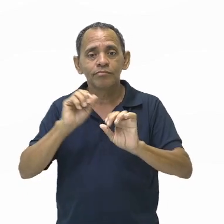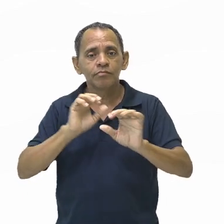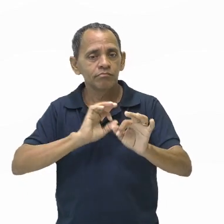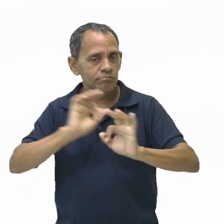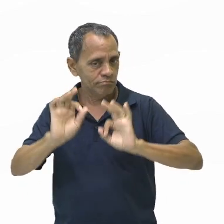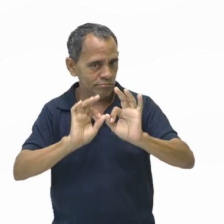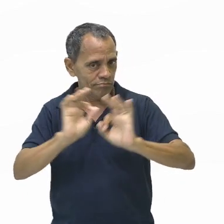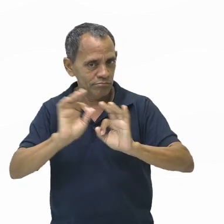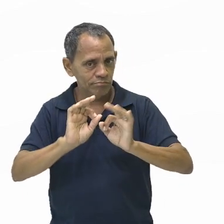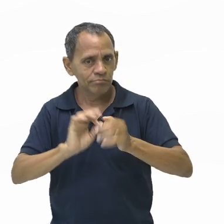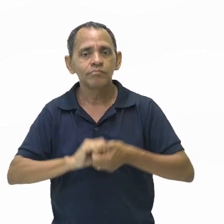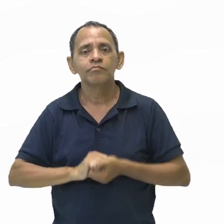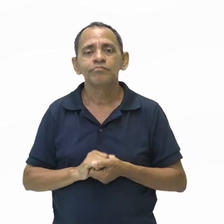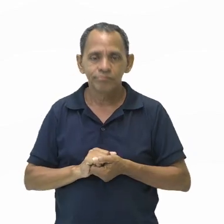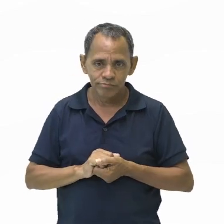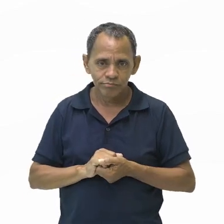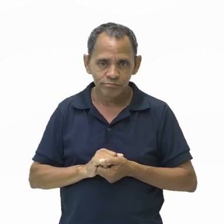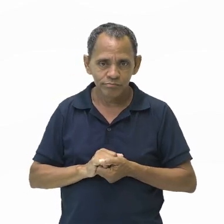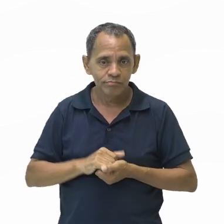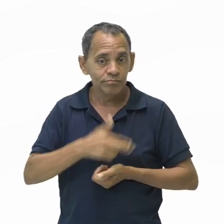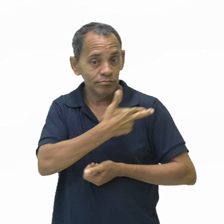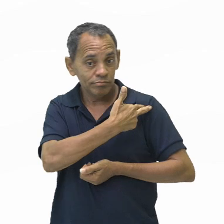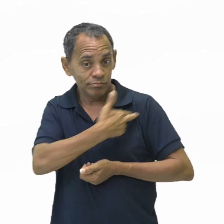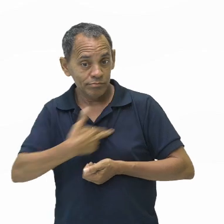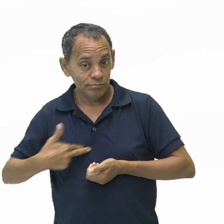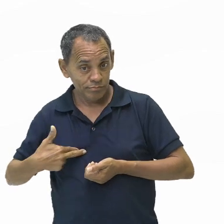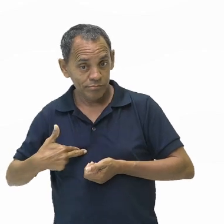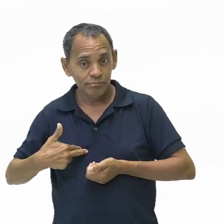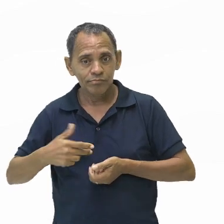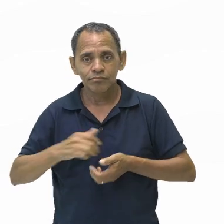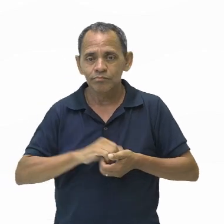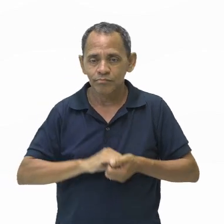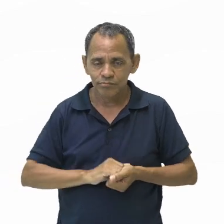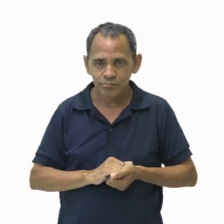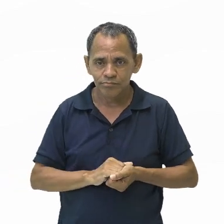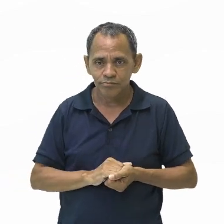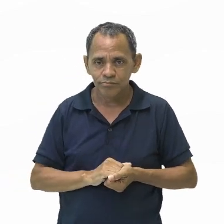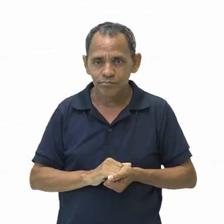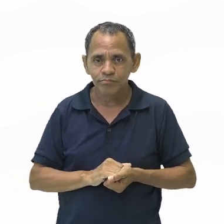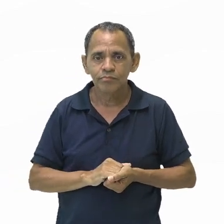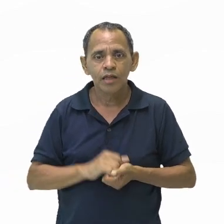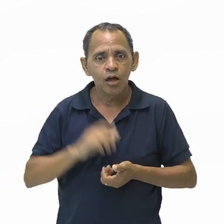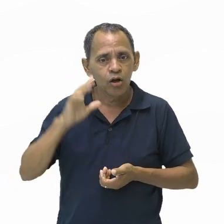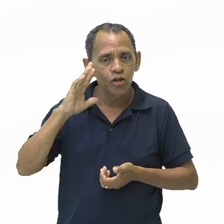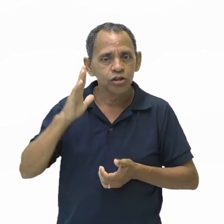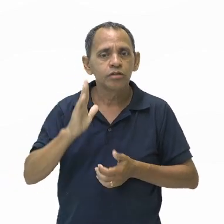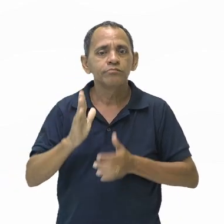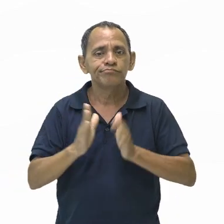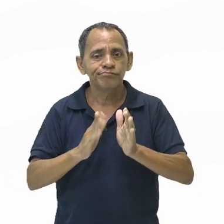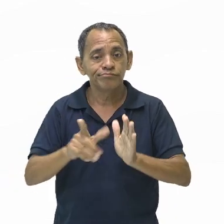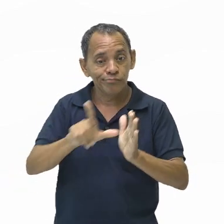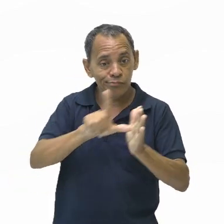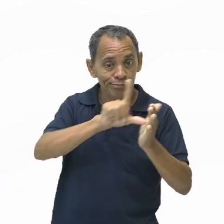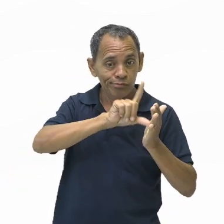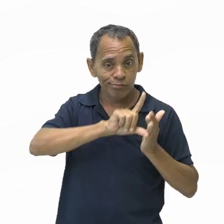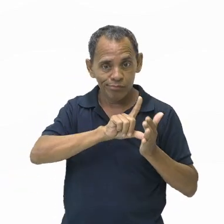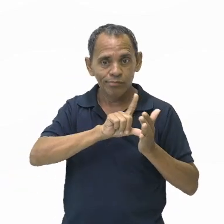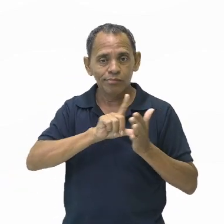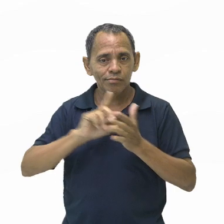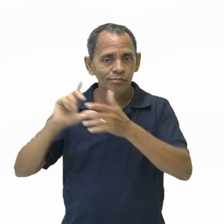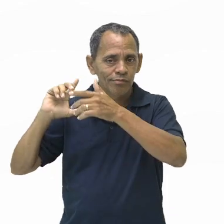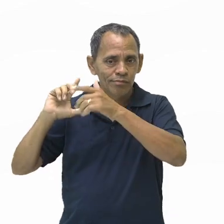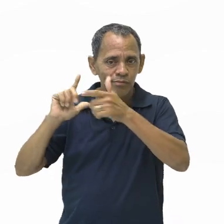regime republicano. Tá? Vamos continuar, então. Isso aí é o que estava acontecendo no pré-modernismo.